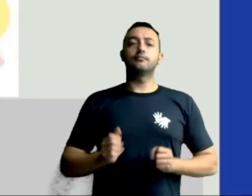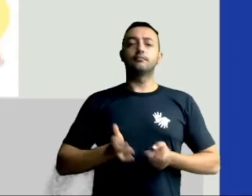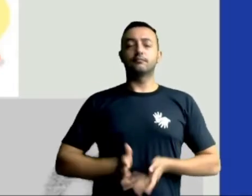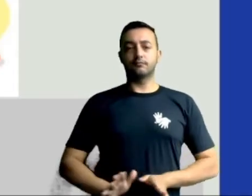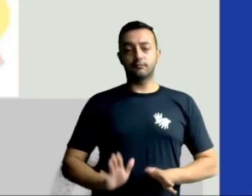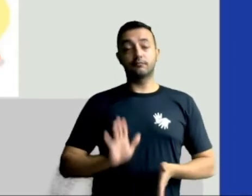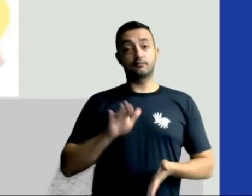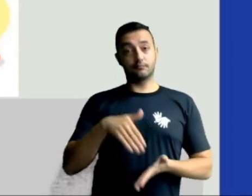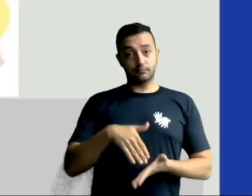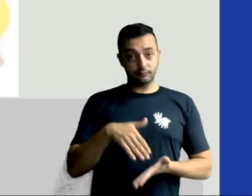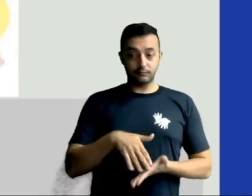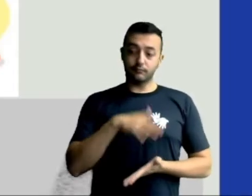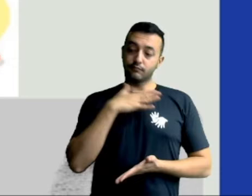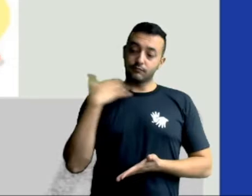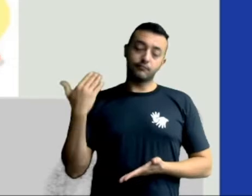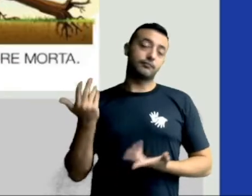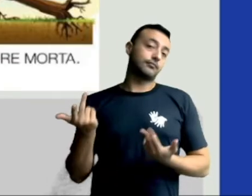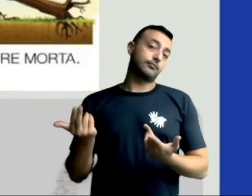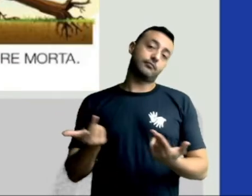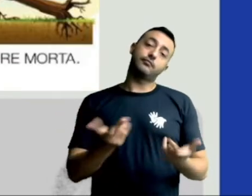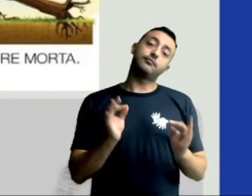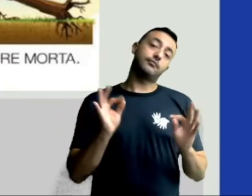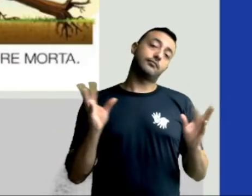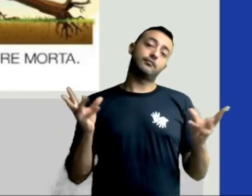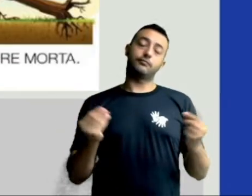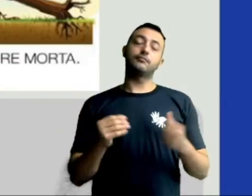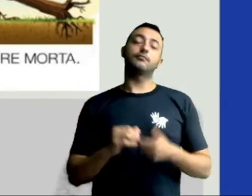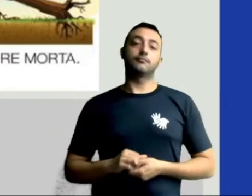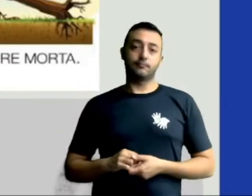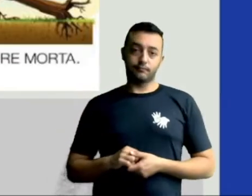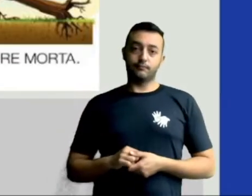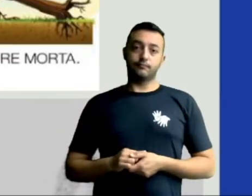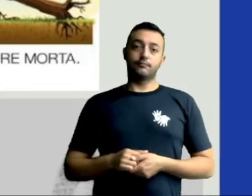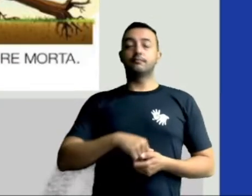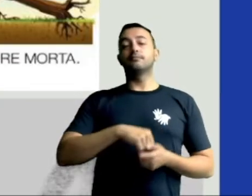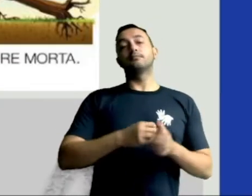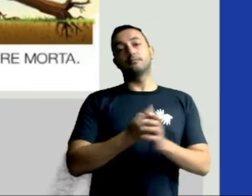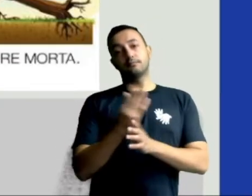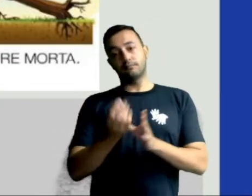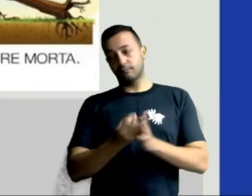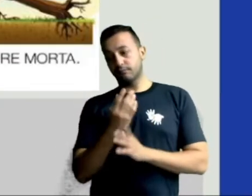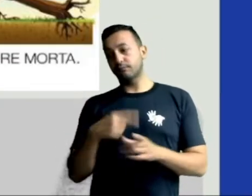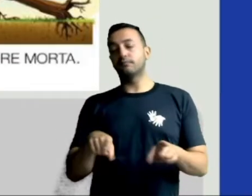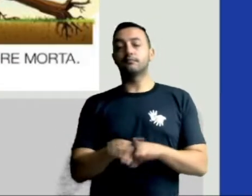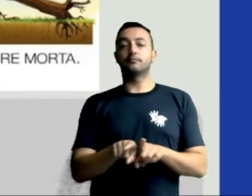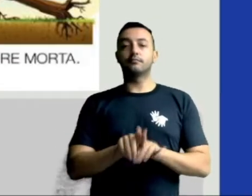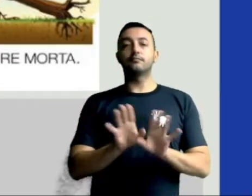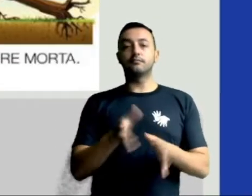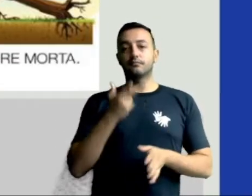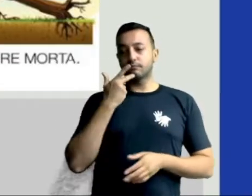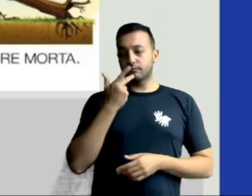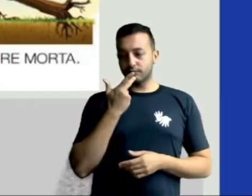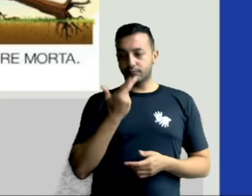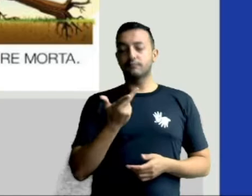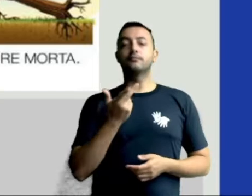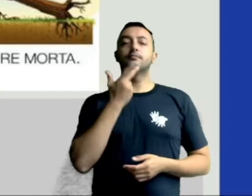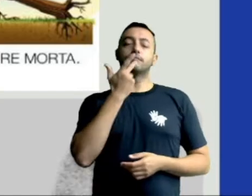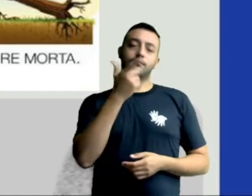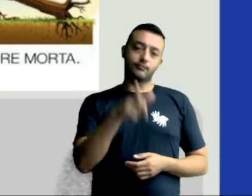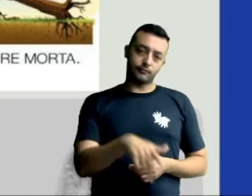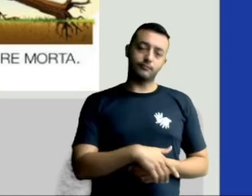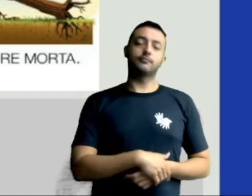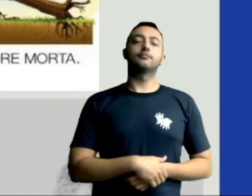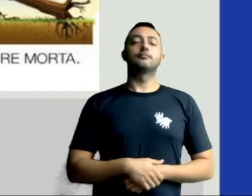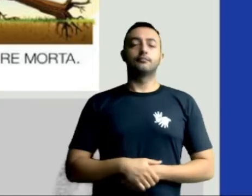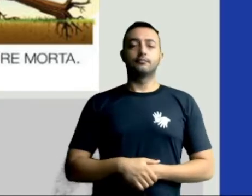por último, ele morre, assim como todo ser vivo. As plantas também, eu já falei aqui na outra aula e vou falar